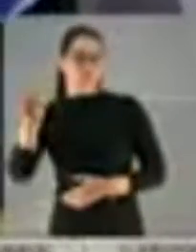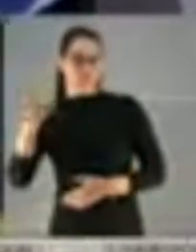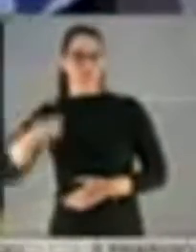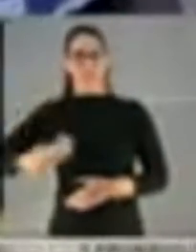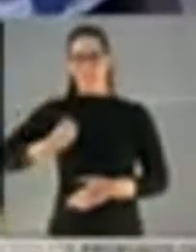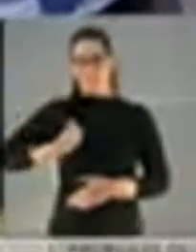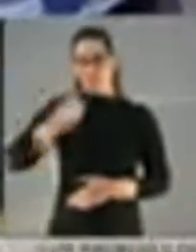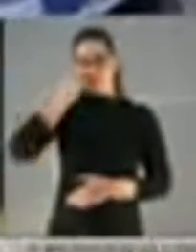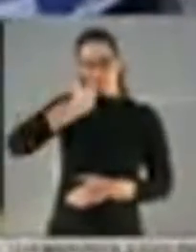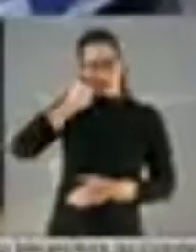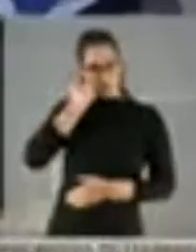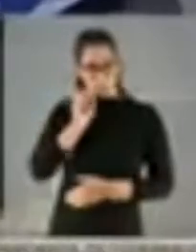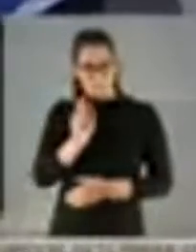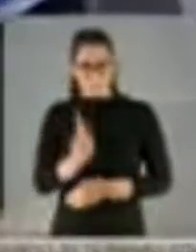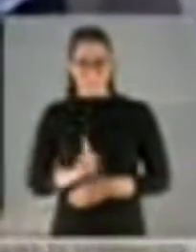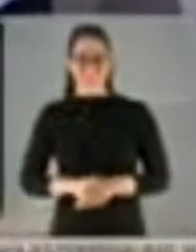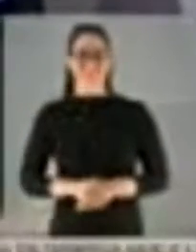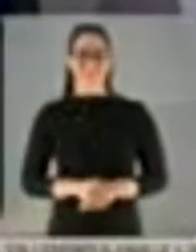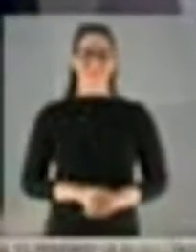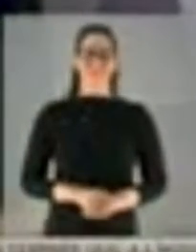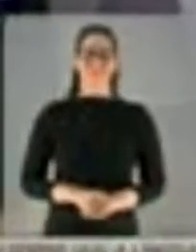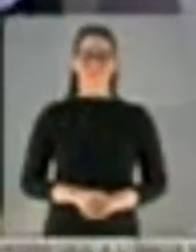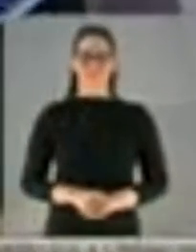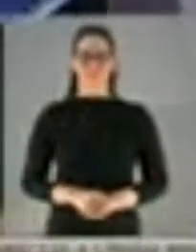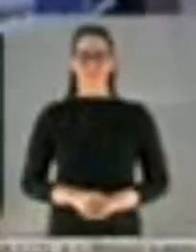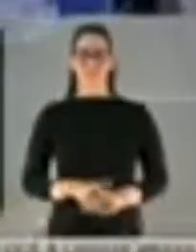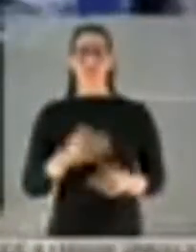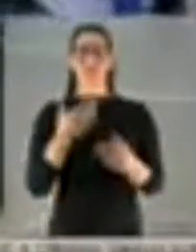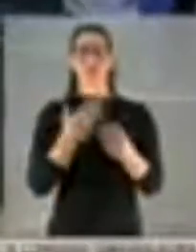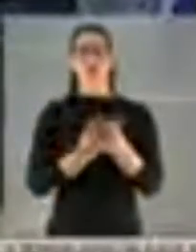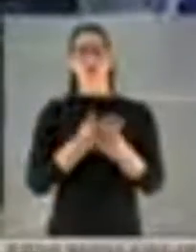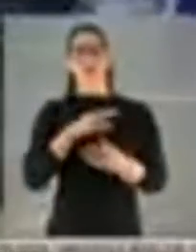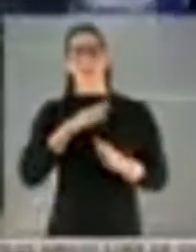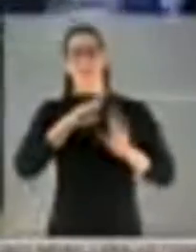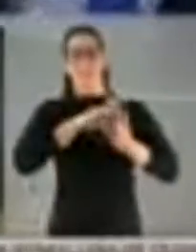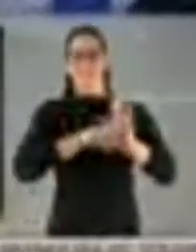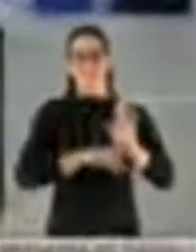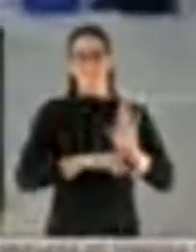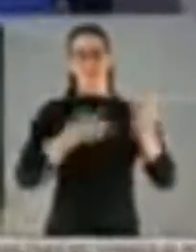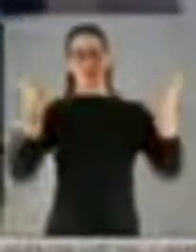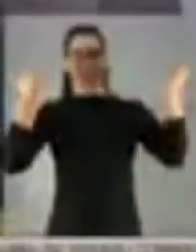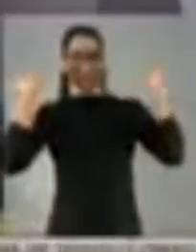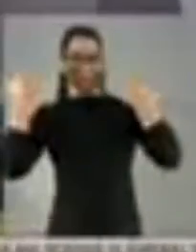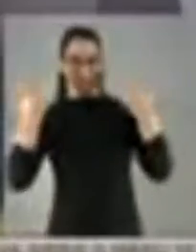deles. Isso aí está. Requerimentos de informação.